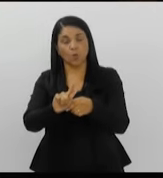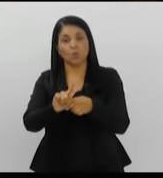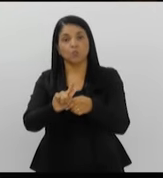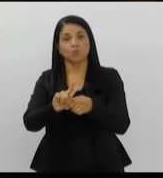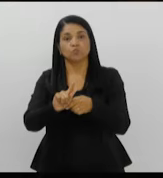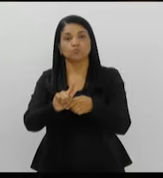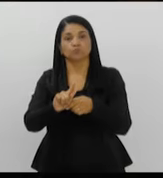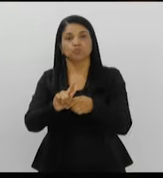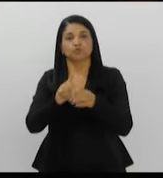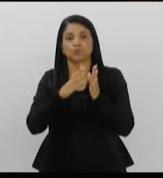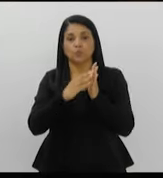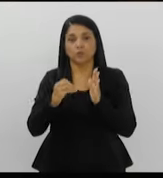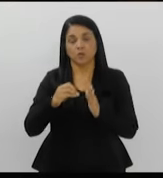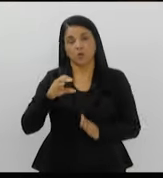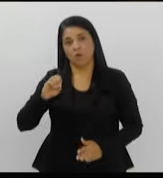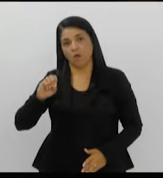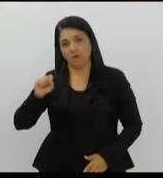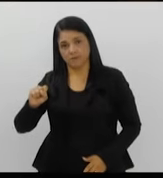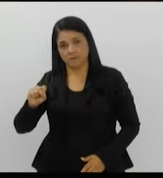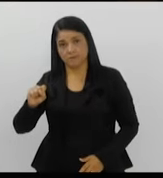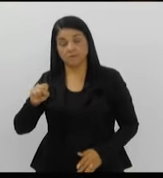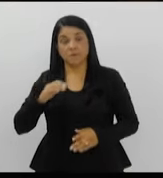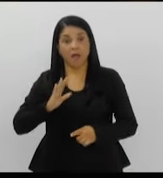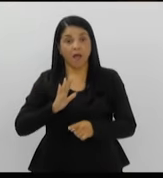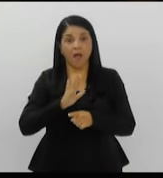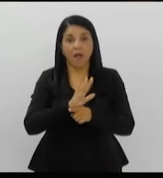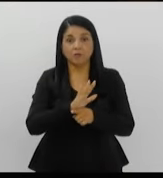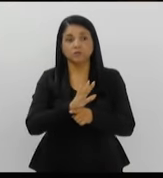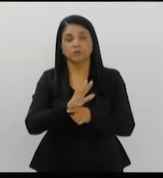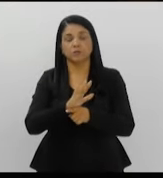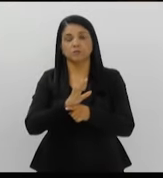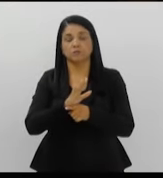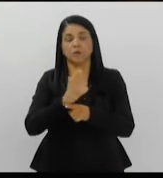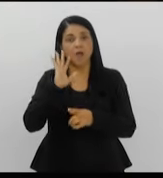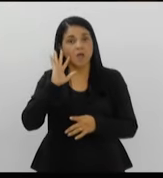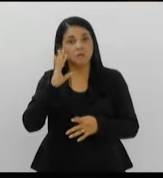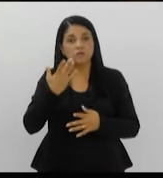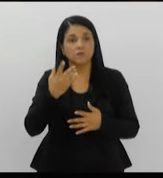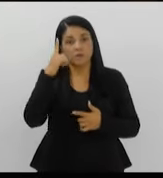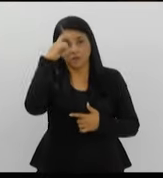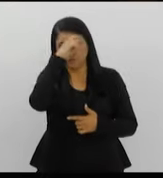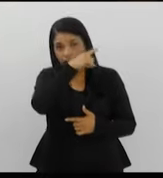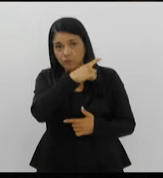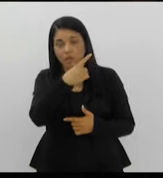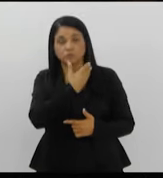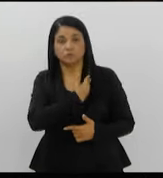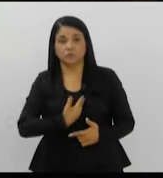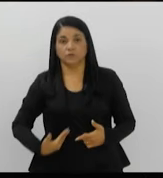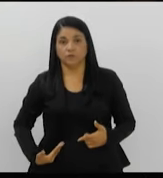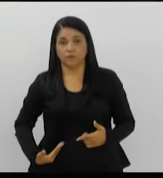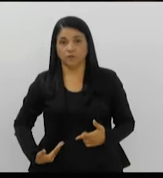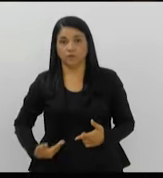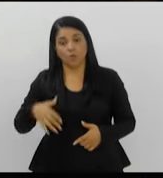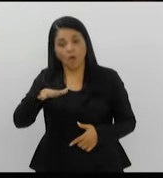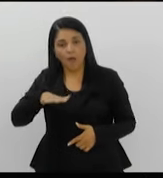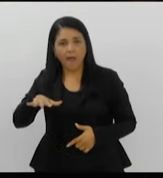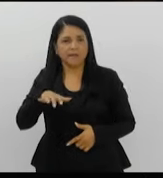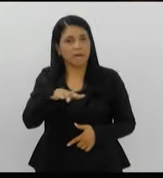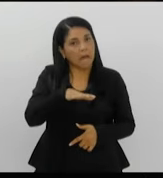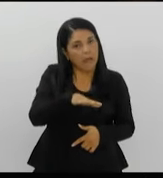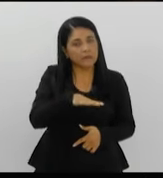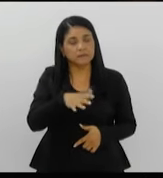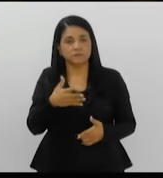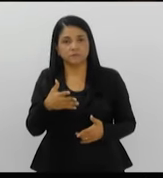OS, mas ajudando a sanar eventuais dificuldades que o governo possa estar tendo em uma área ou outra.